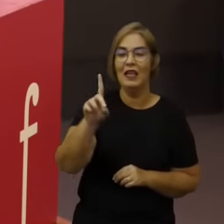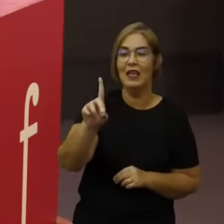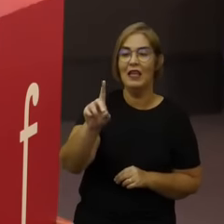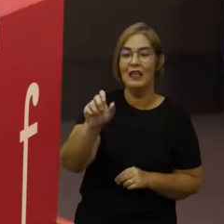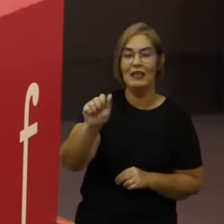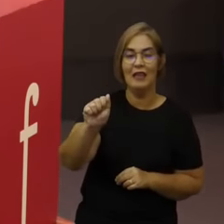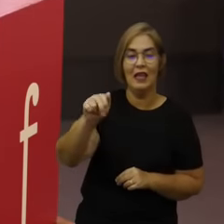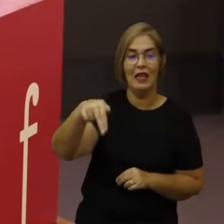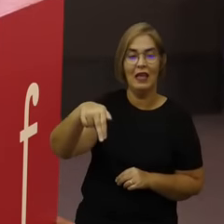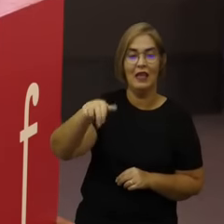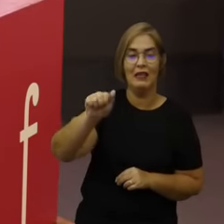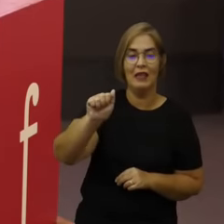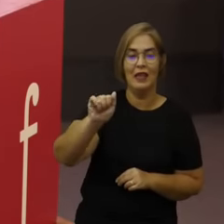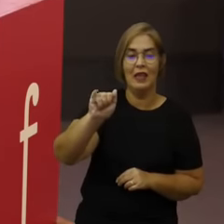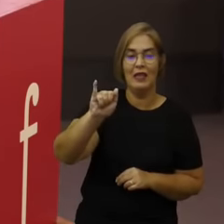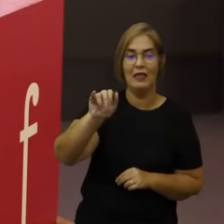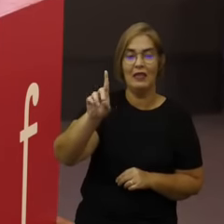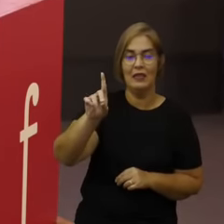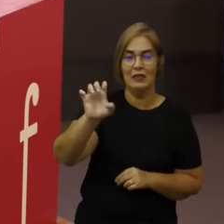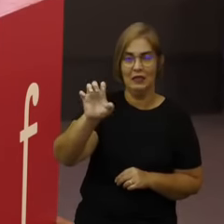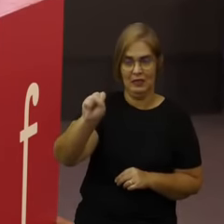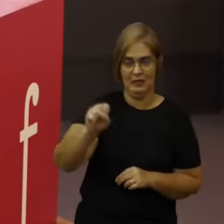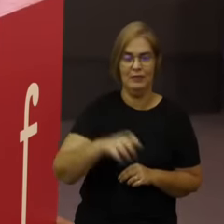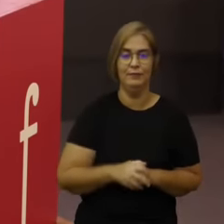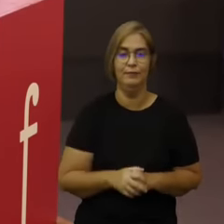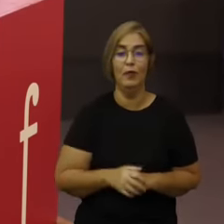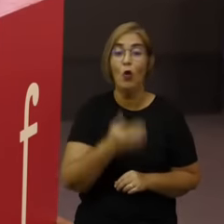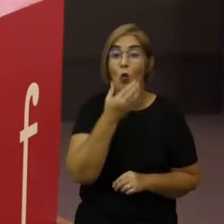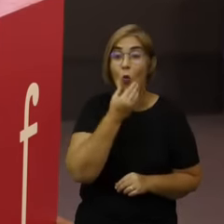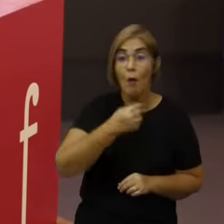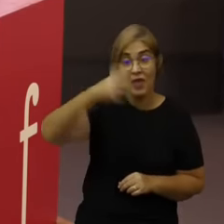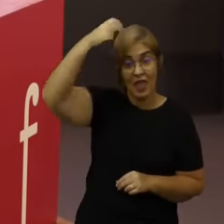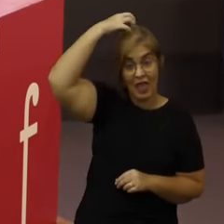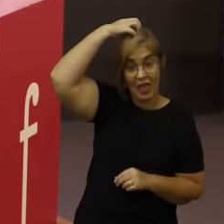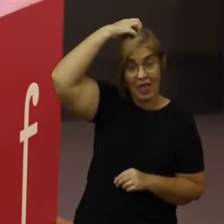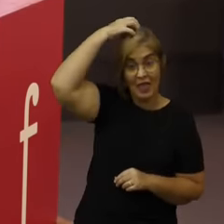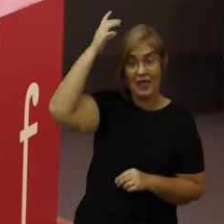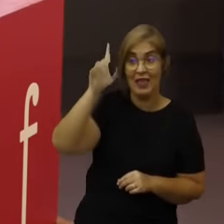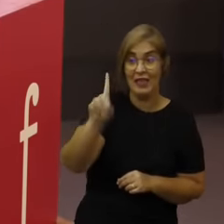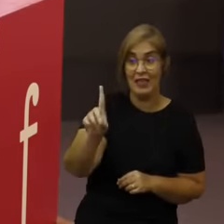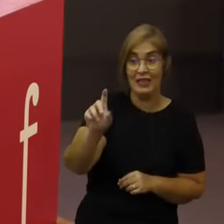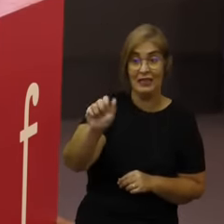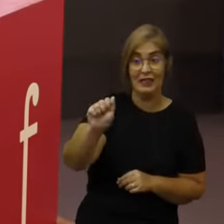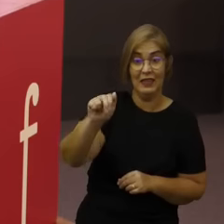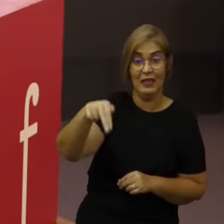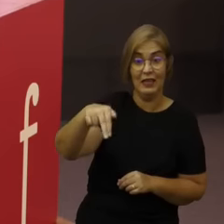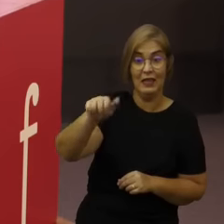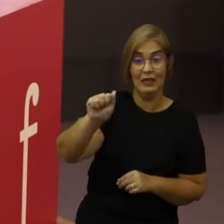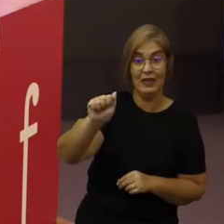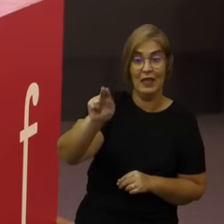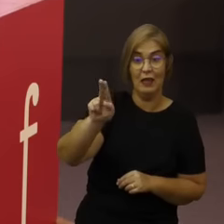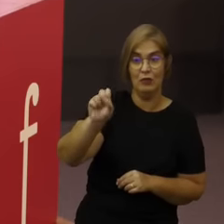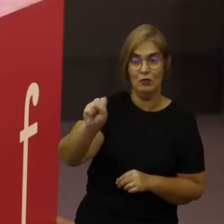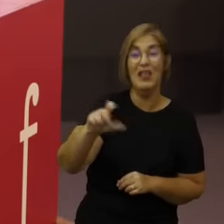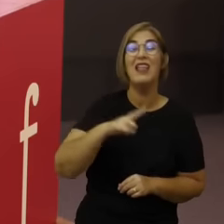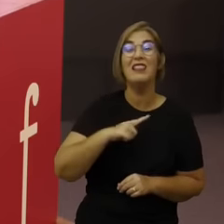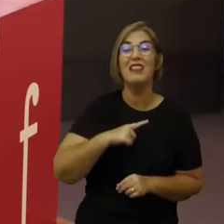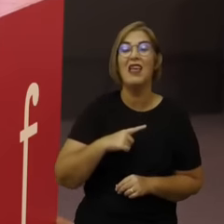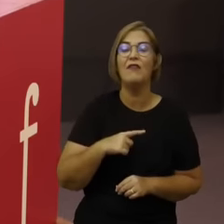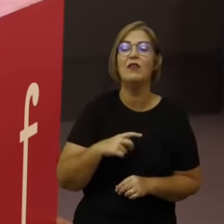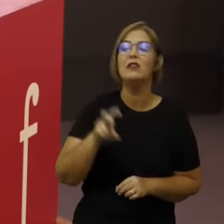Dana tinha um irmão. Eh, conta-se, né, que o rei Dana teve 50 filhas